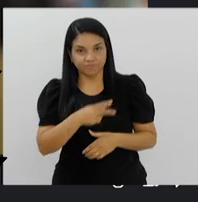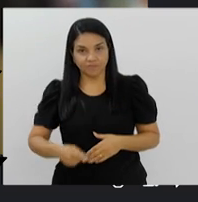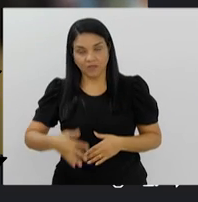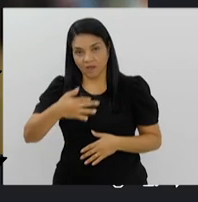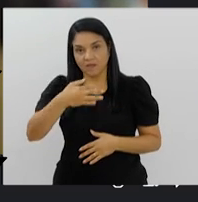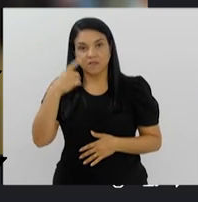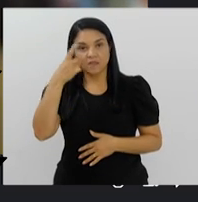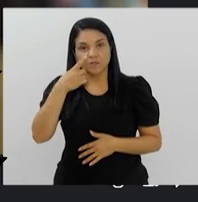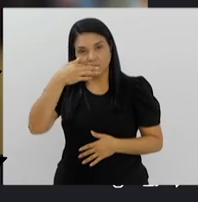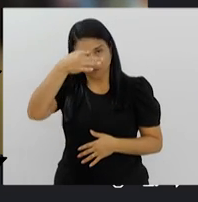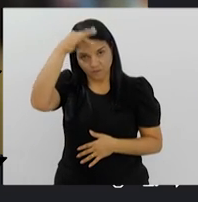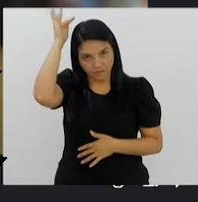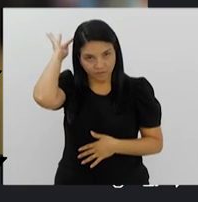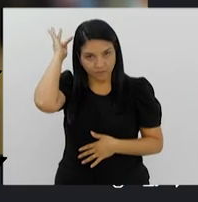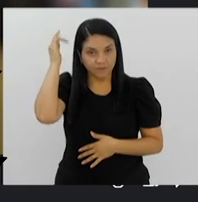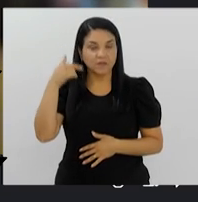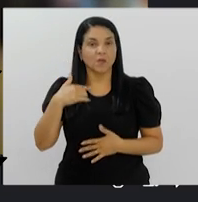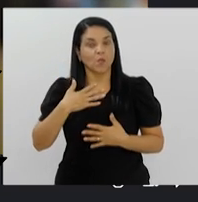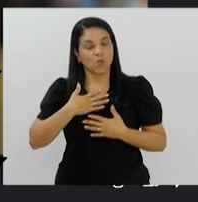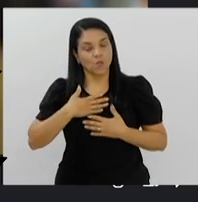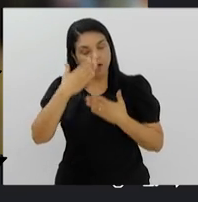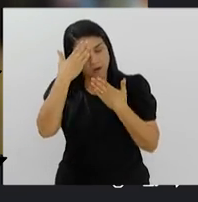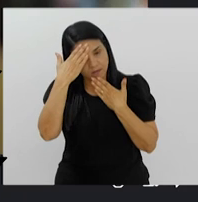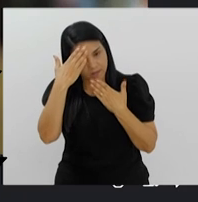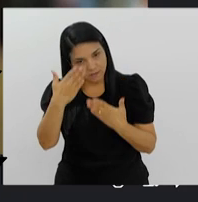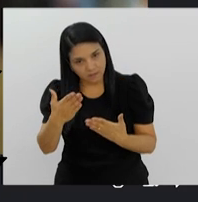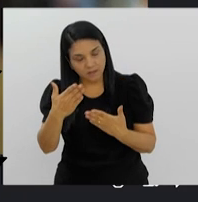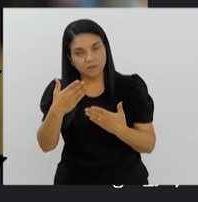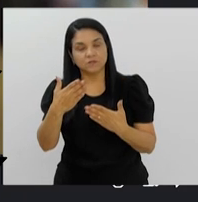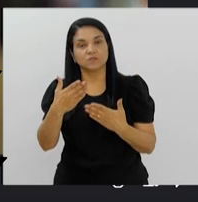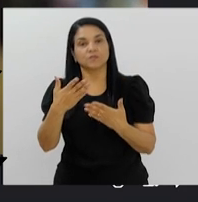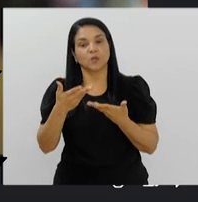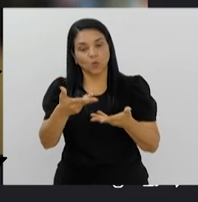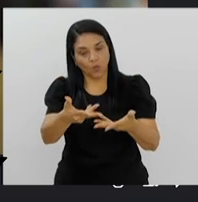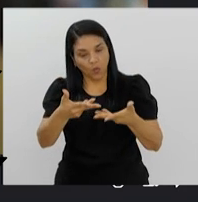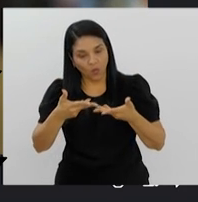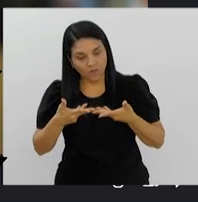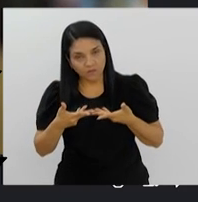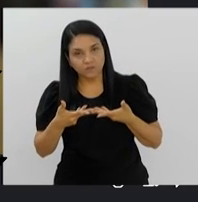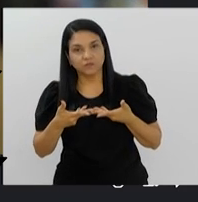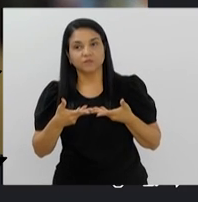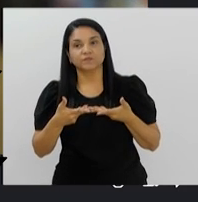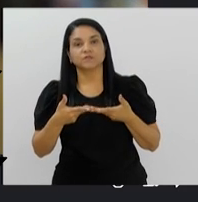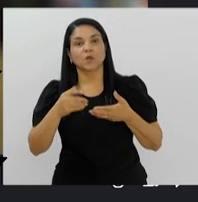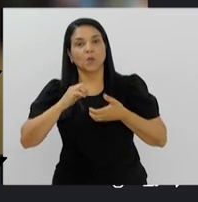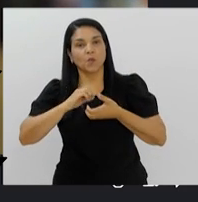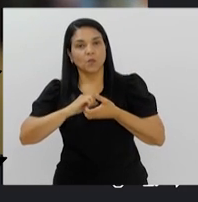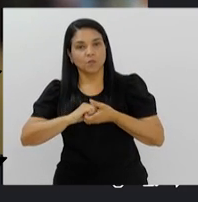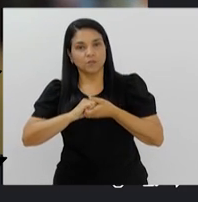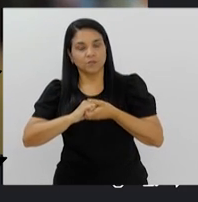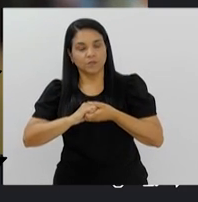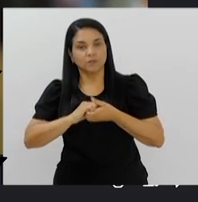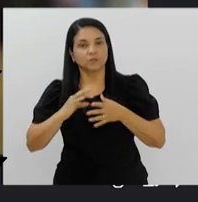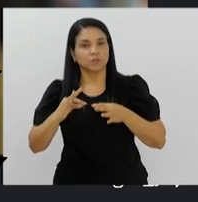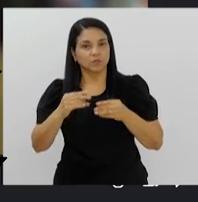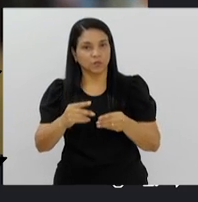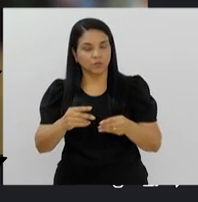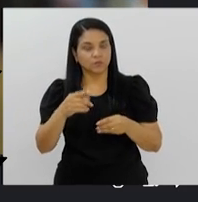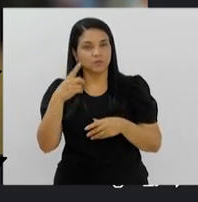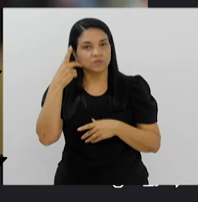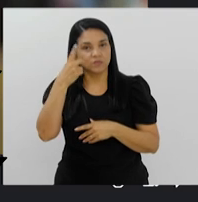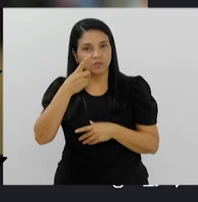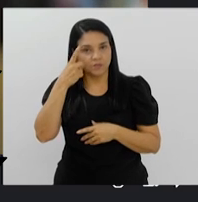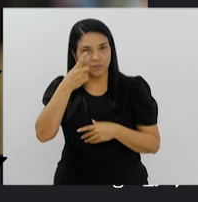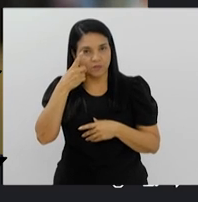Pacheco eu agradeço né o ideia que agradece a comissão pelo convite eh cumprimento também todas e todos os parlamentares né